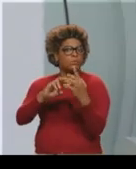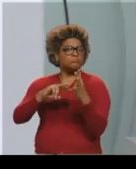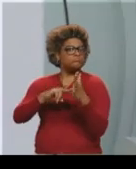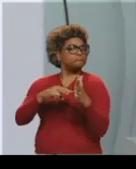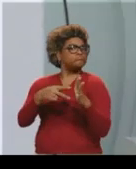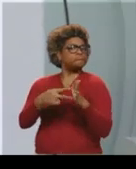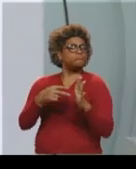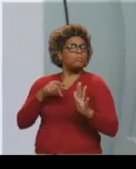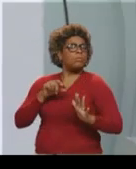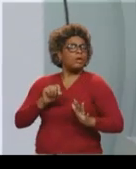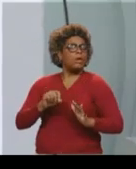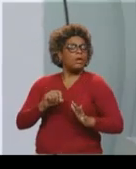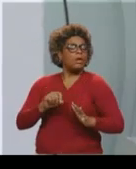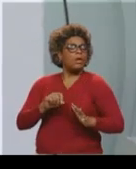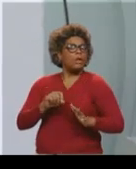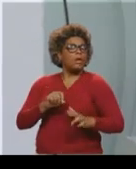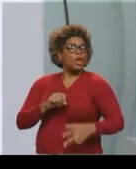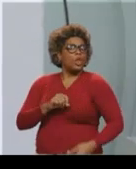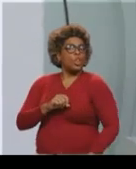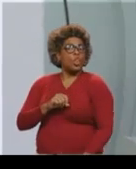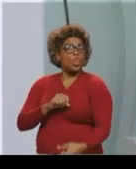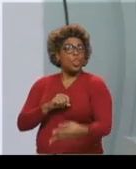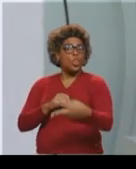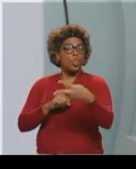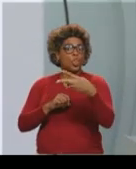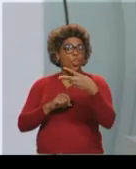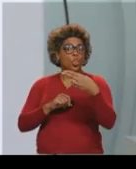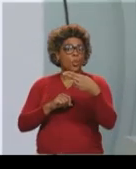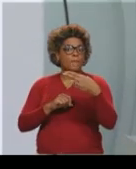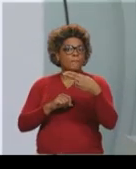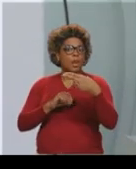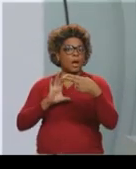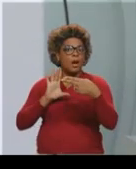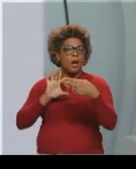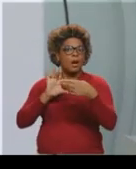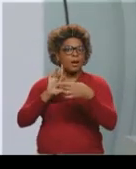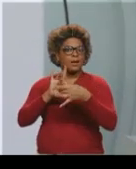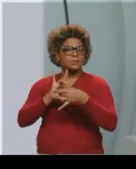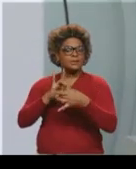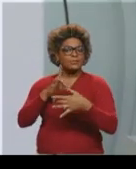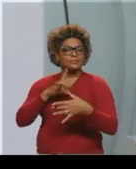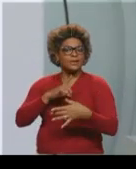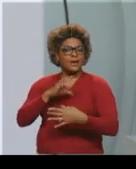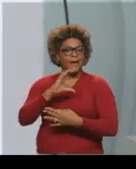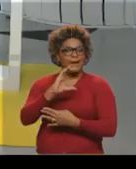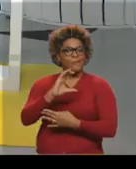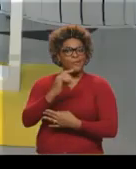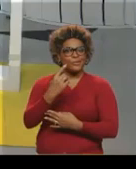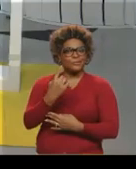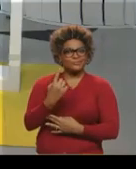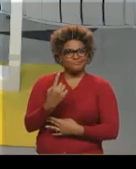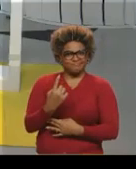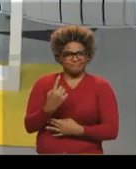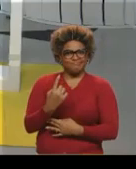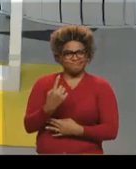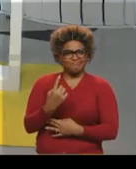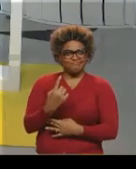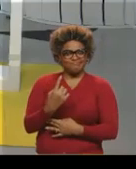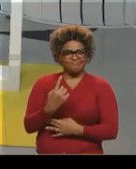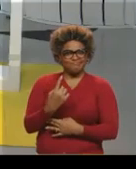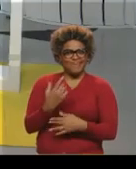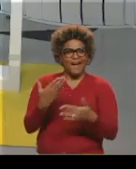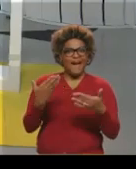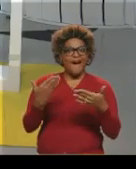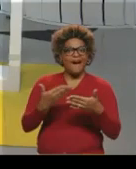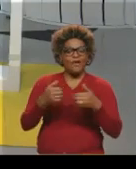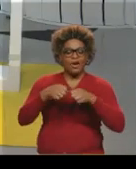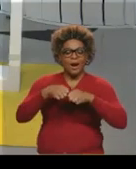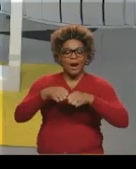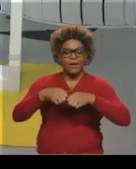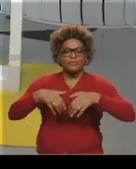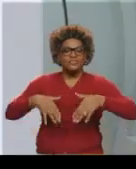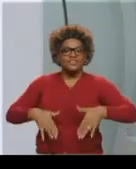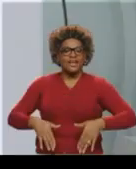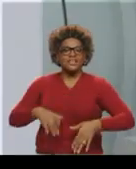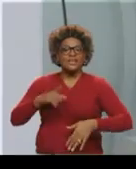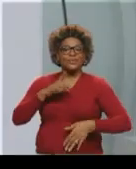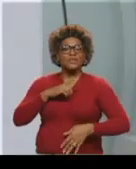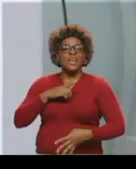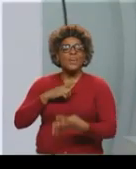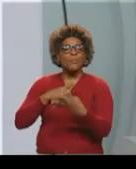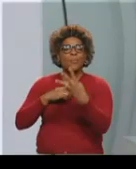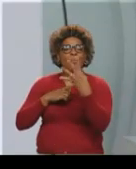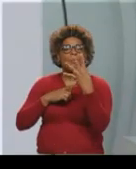1. Ótimo. E agora vamos para a ramificação. 4 metil. Então, no carbono